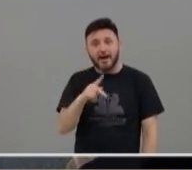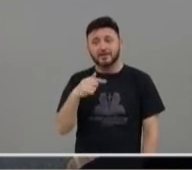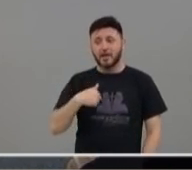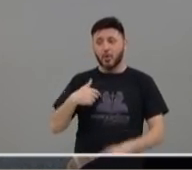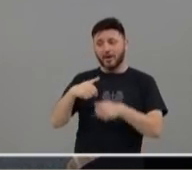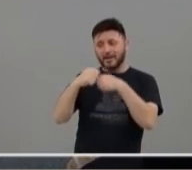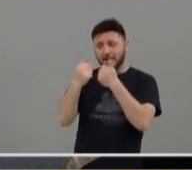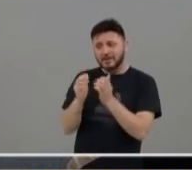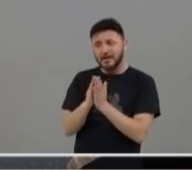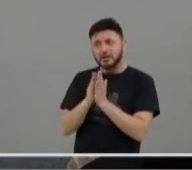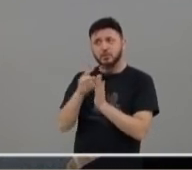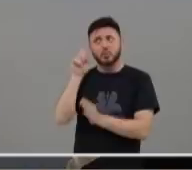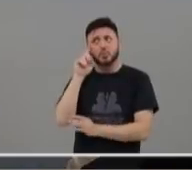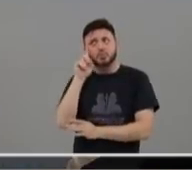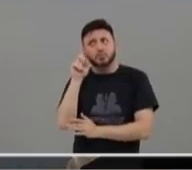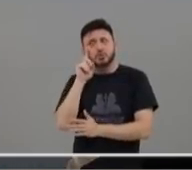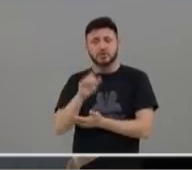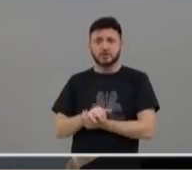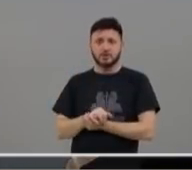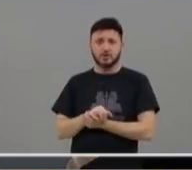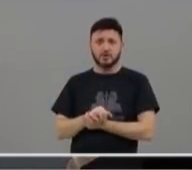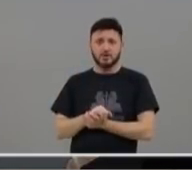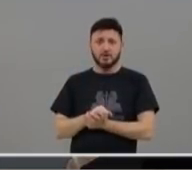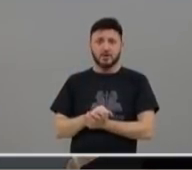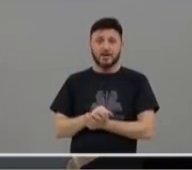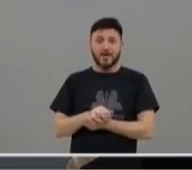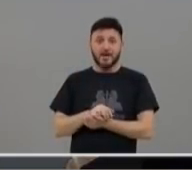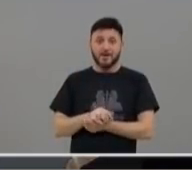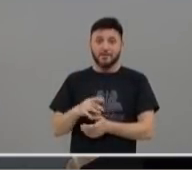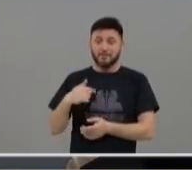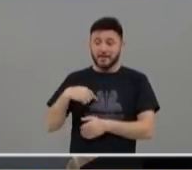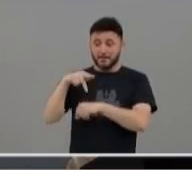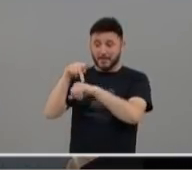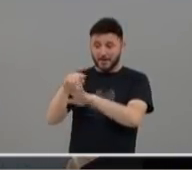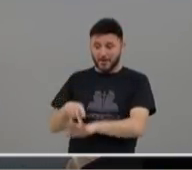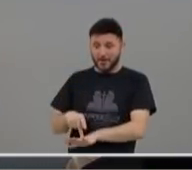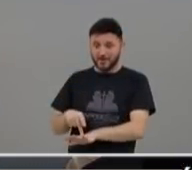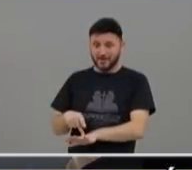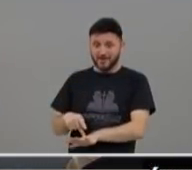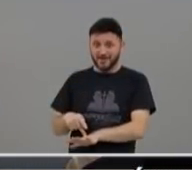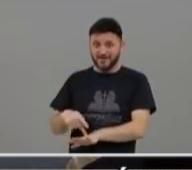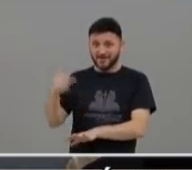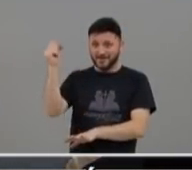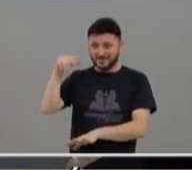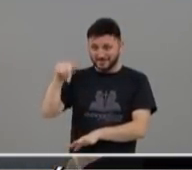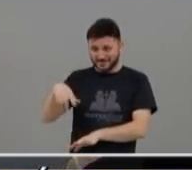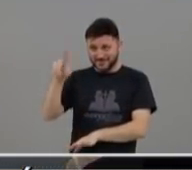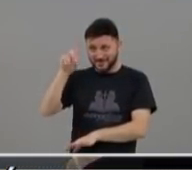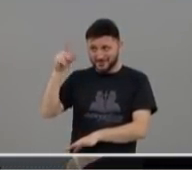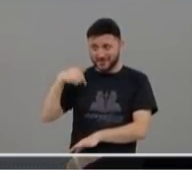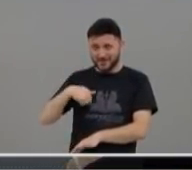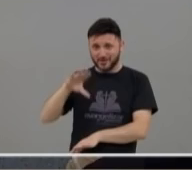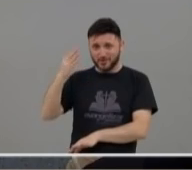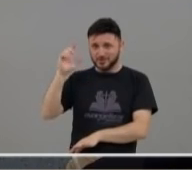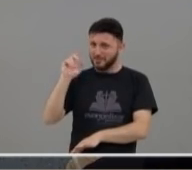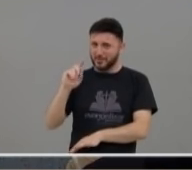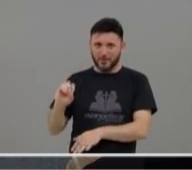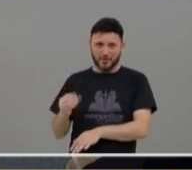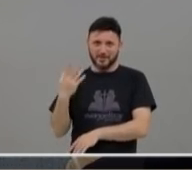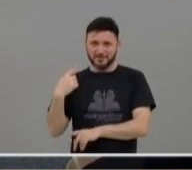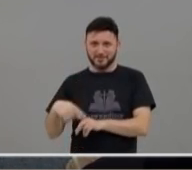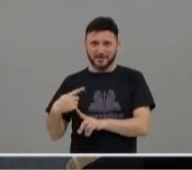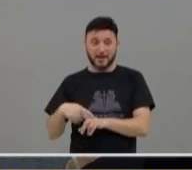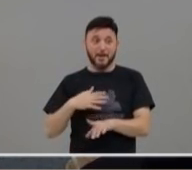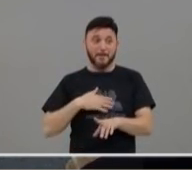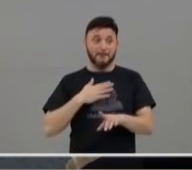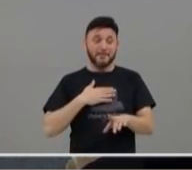dia. Eu rezo texto todo dia. Tem umas na minha paróquia, graças a Deus aqui não acontece, que o povo aqui tudo é santo, né? Mas na minha paróquia, meu Deus do